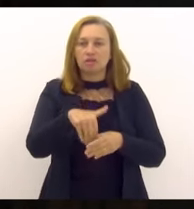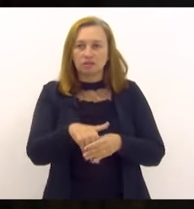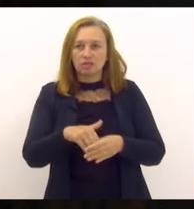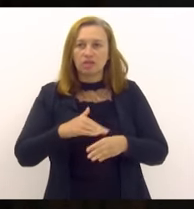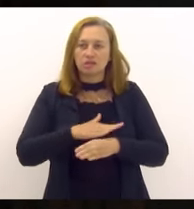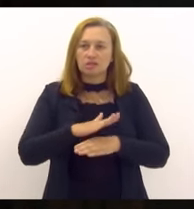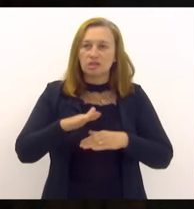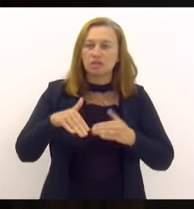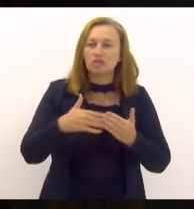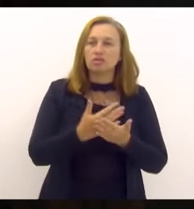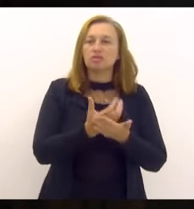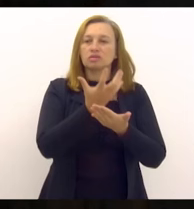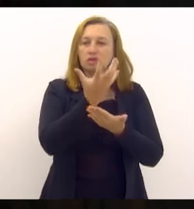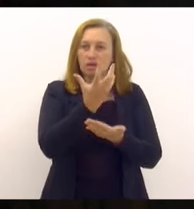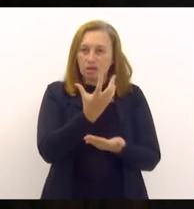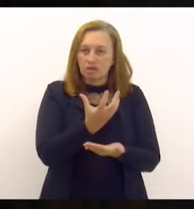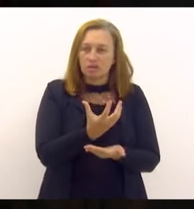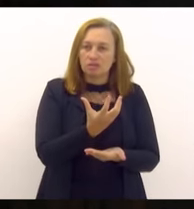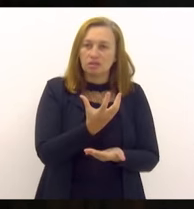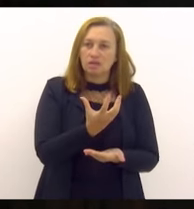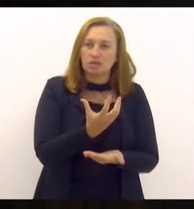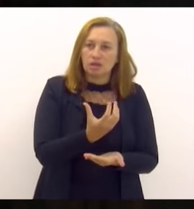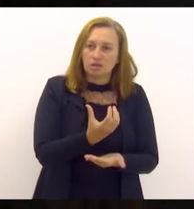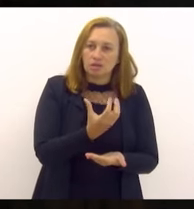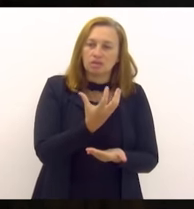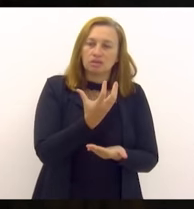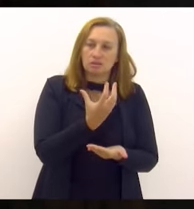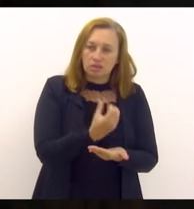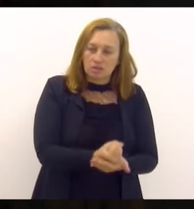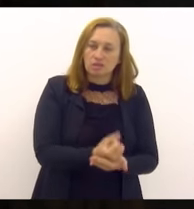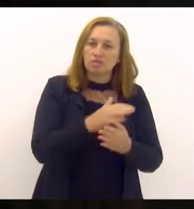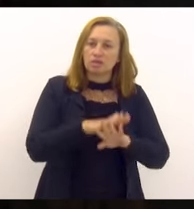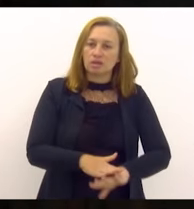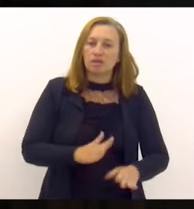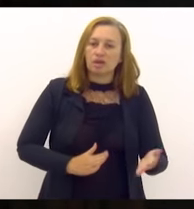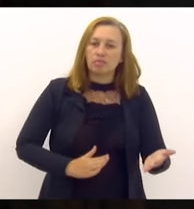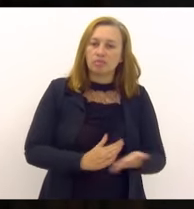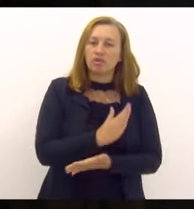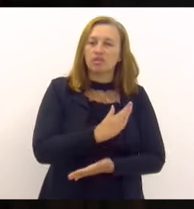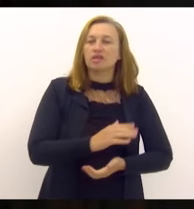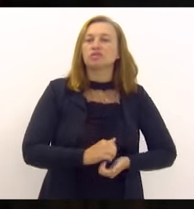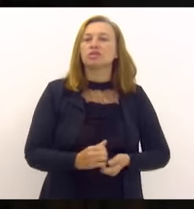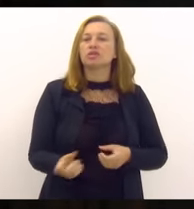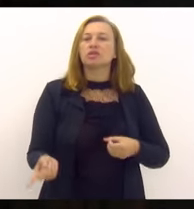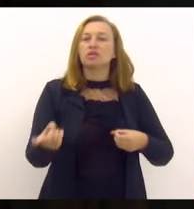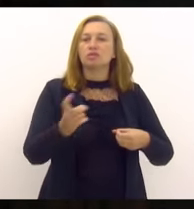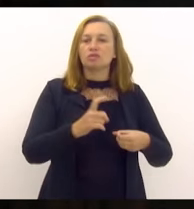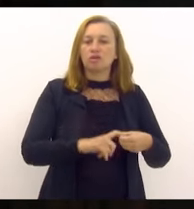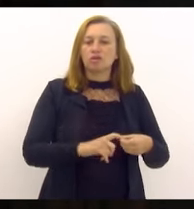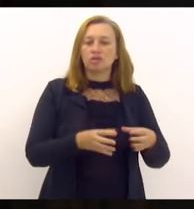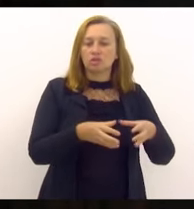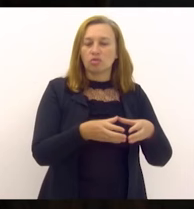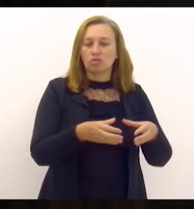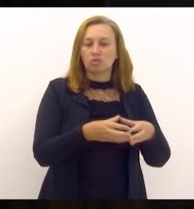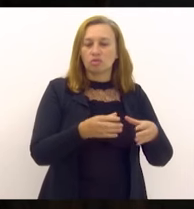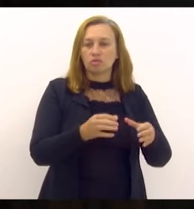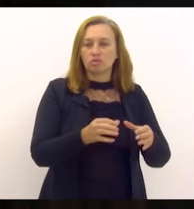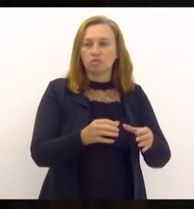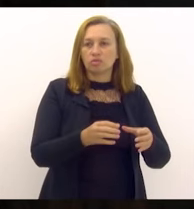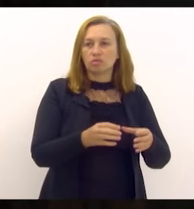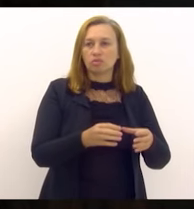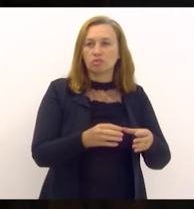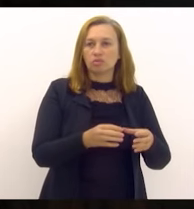votação, parecer da Comissão de Indicações Legislativas. Os senhores que aprovam, permaneçam como estão. Aprovado, vai à